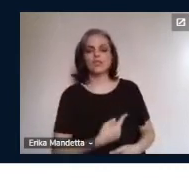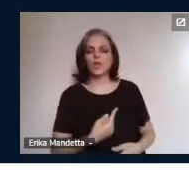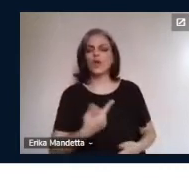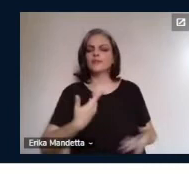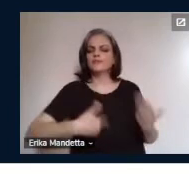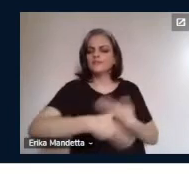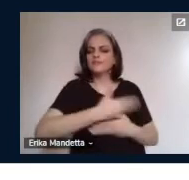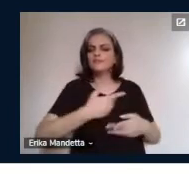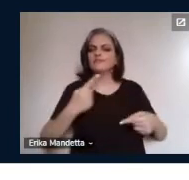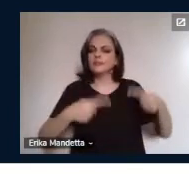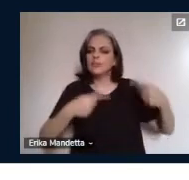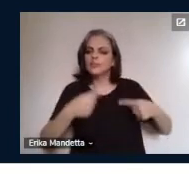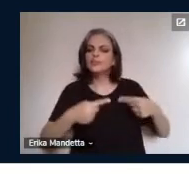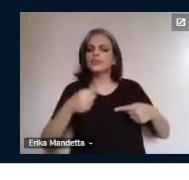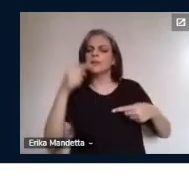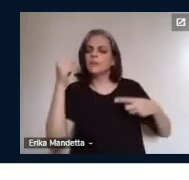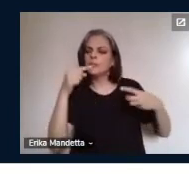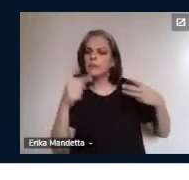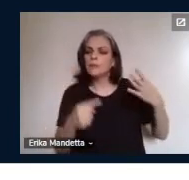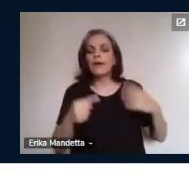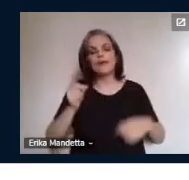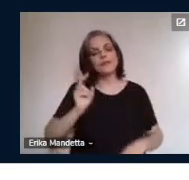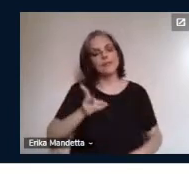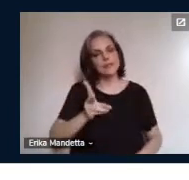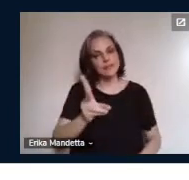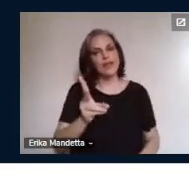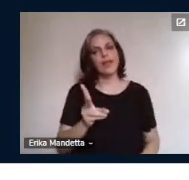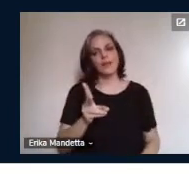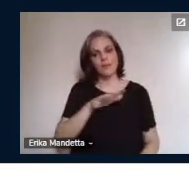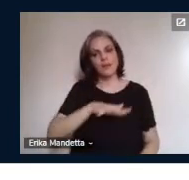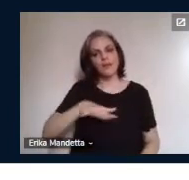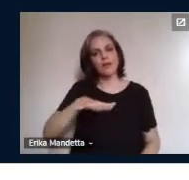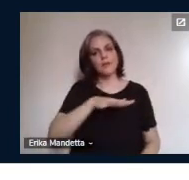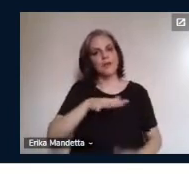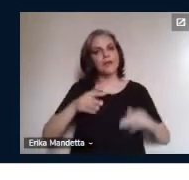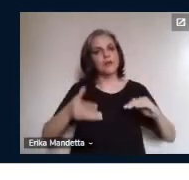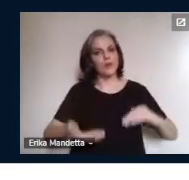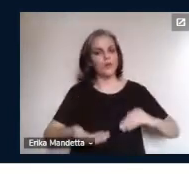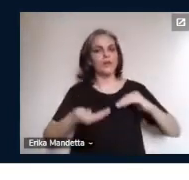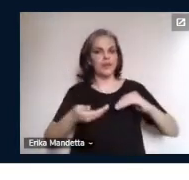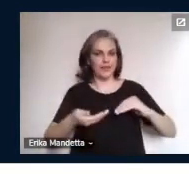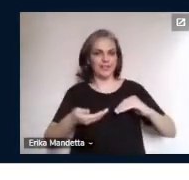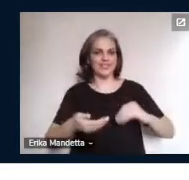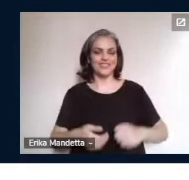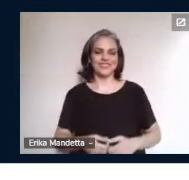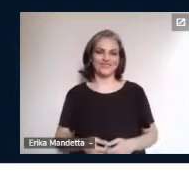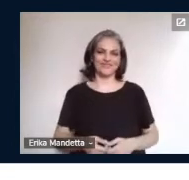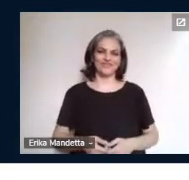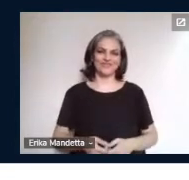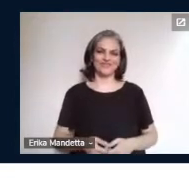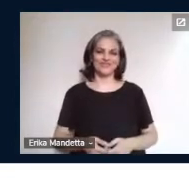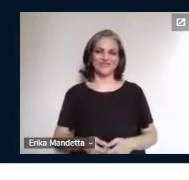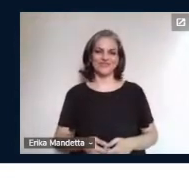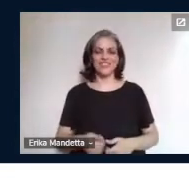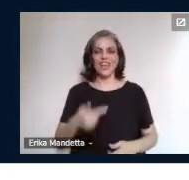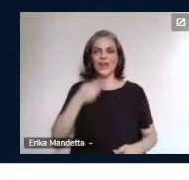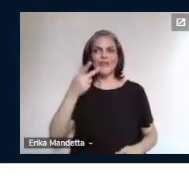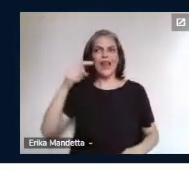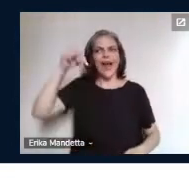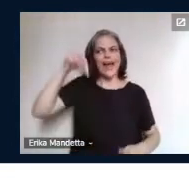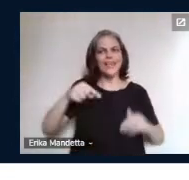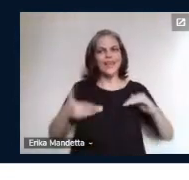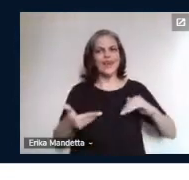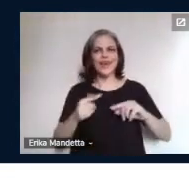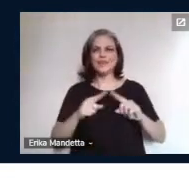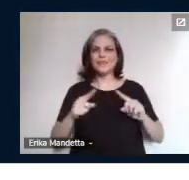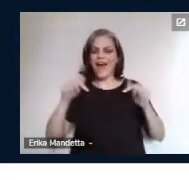questões aqui no Congresso, digo aqui no Congresso, não estou no Congresso, mas é